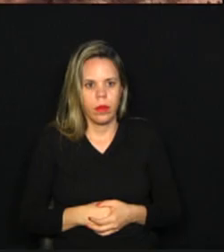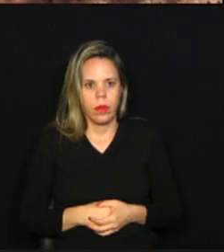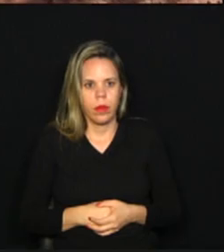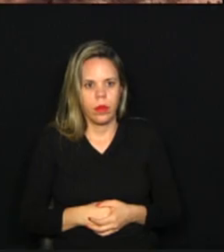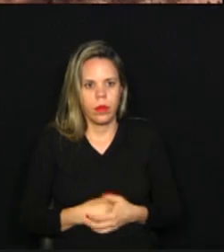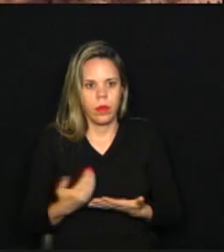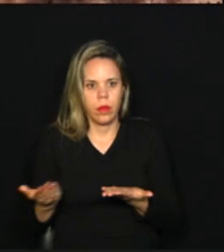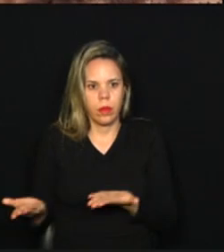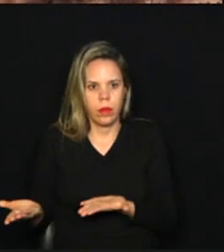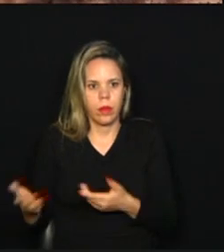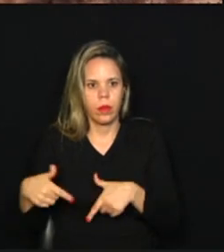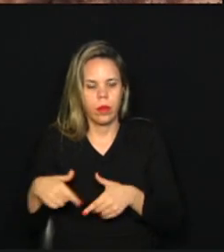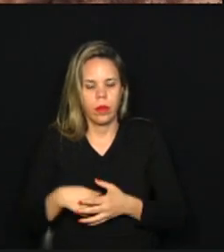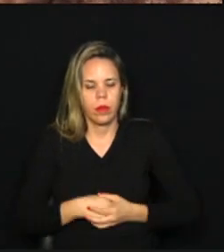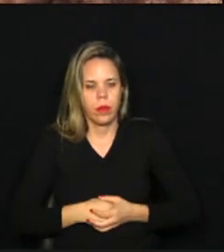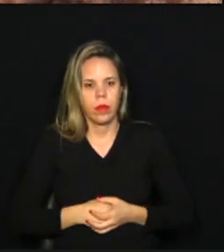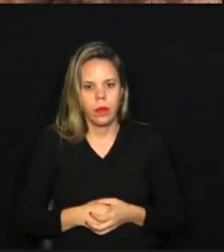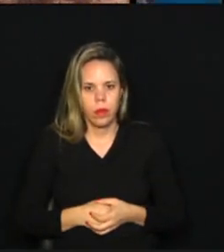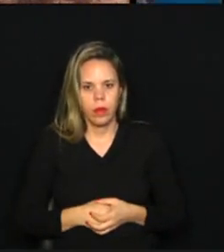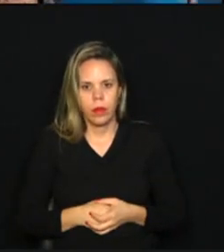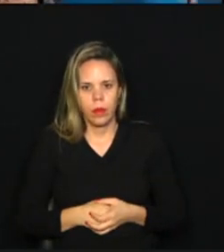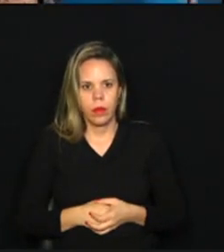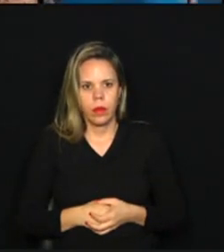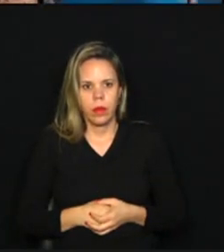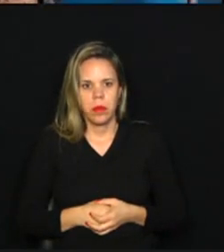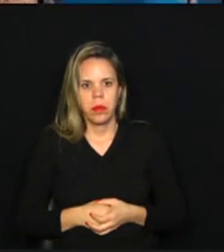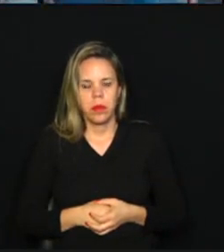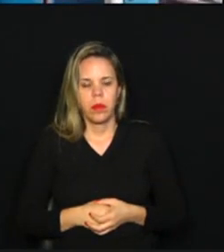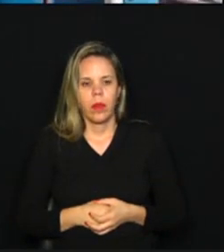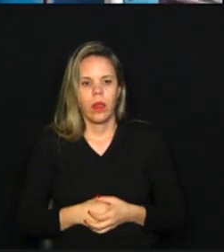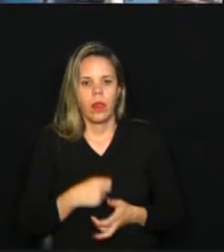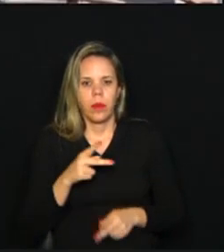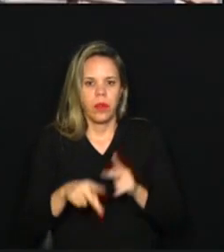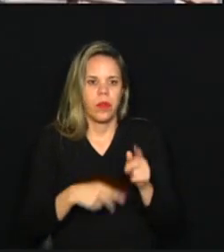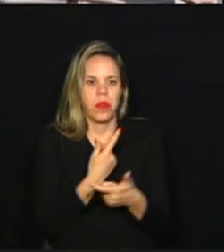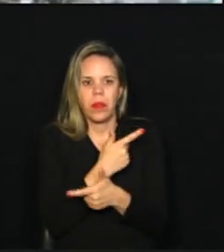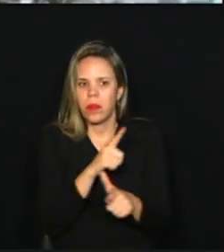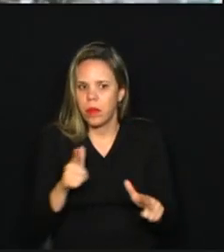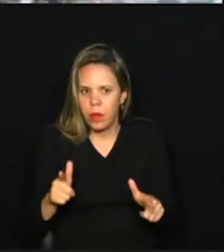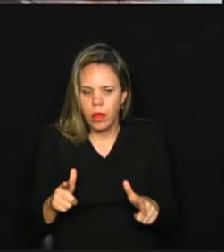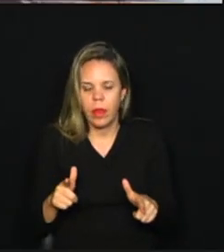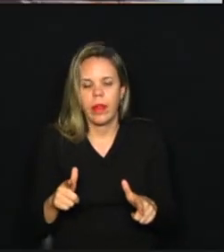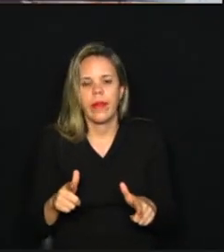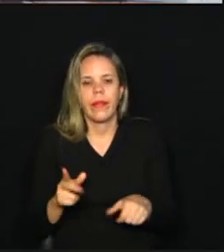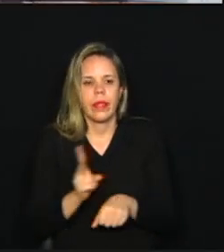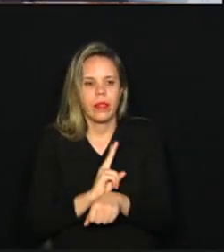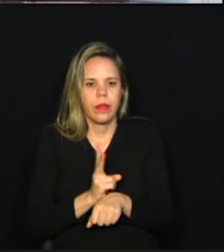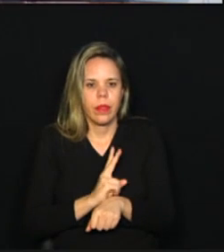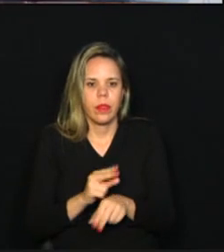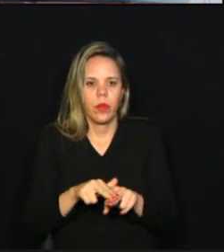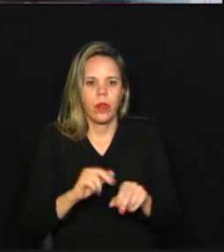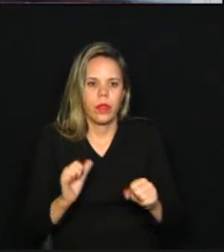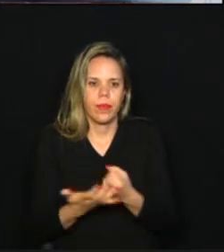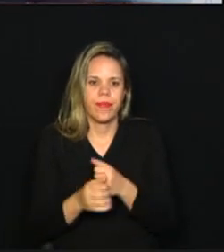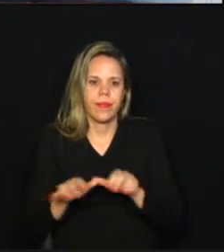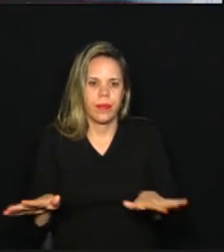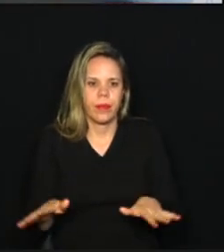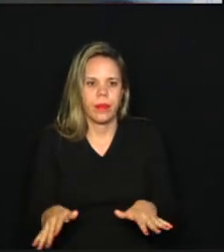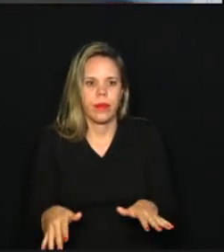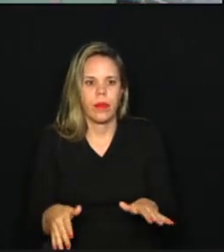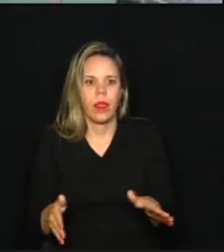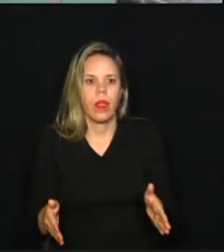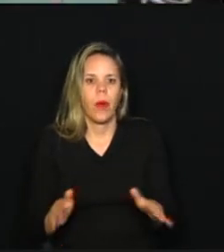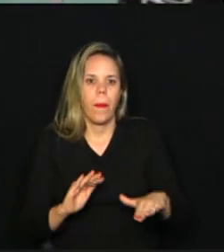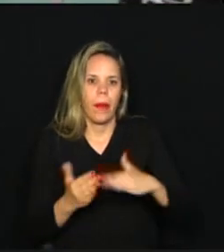esse trabalho, a insegurança da pandemia eu acho que ela, para uma comunidade como essa,